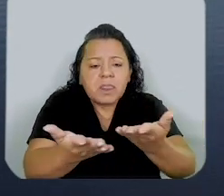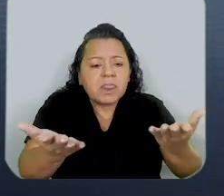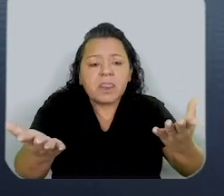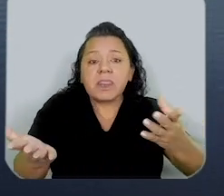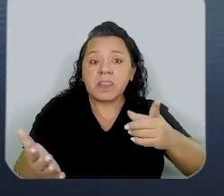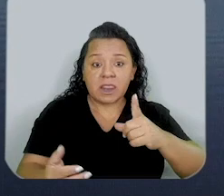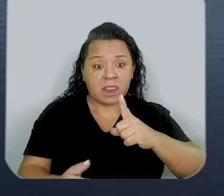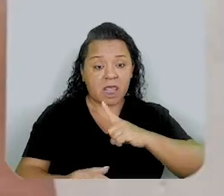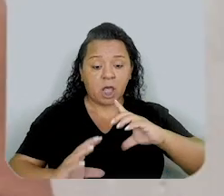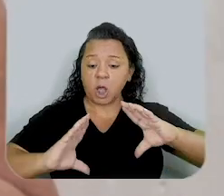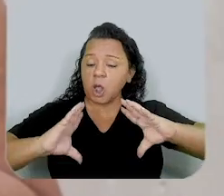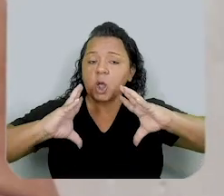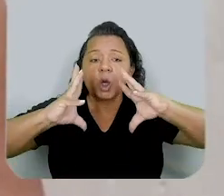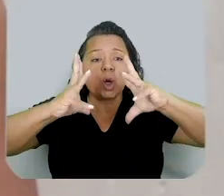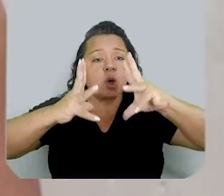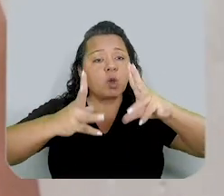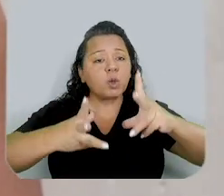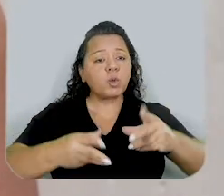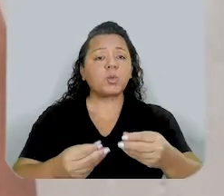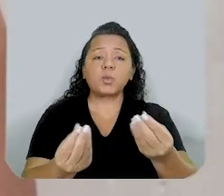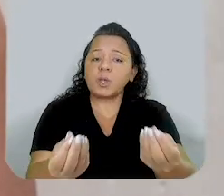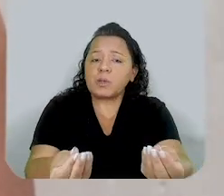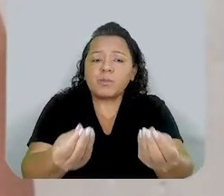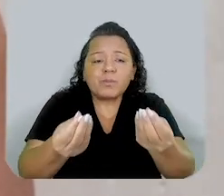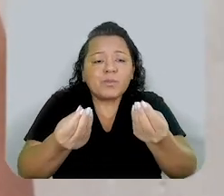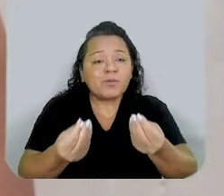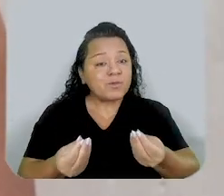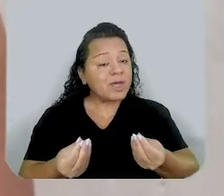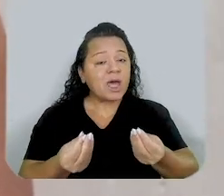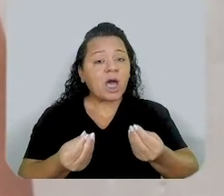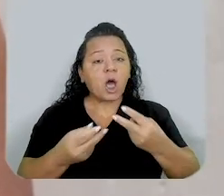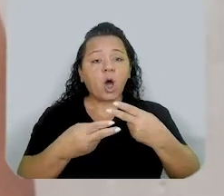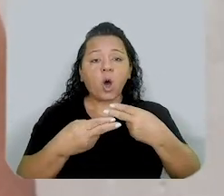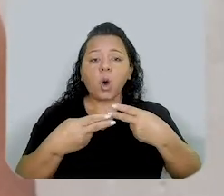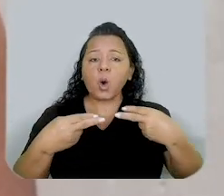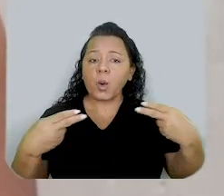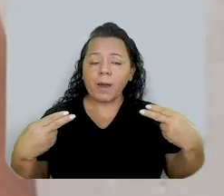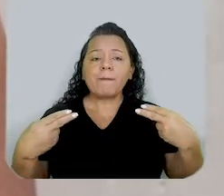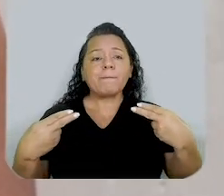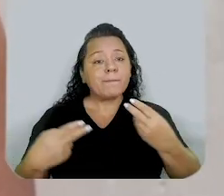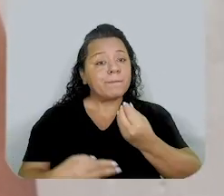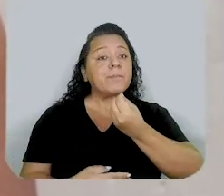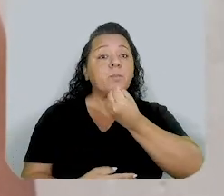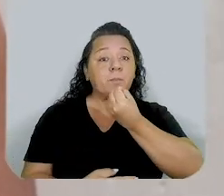nos oferece as coisas boas, né? Então,